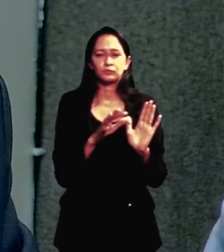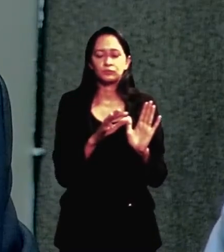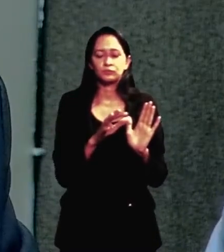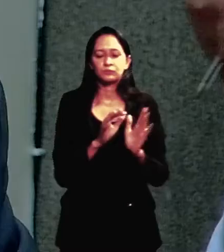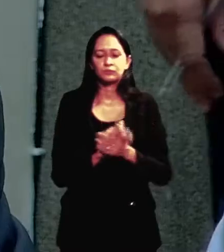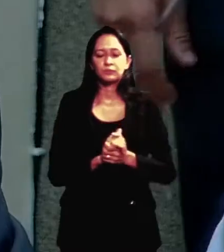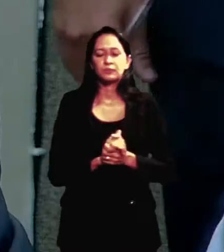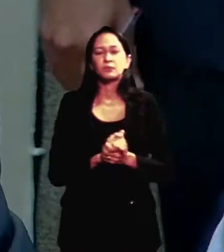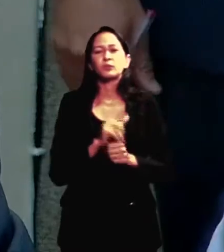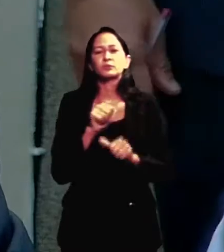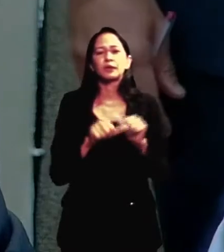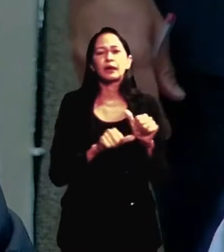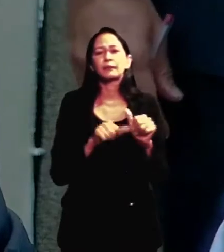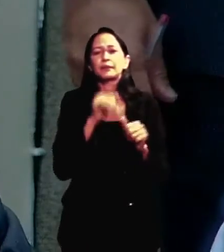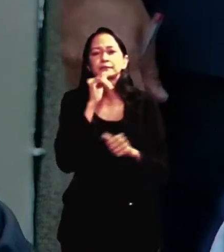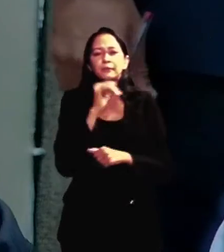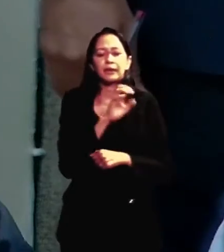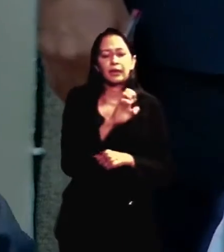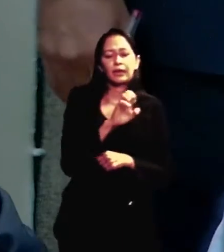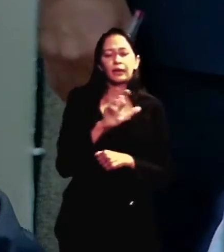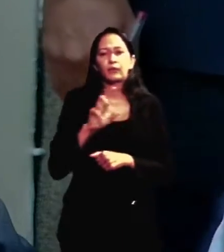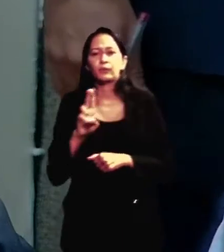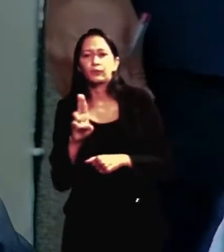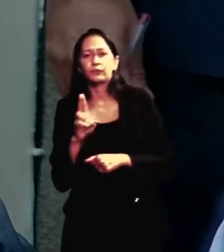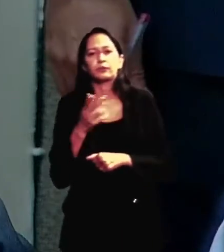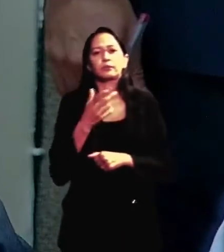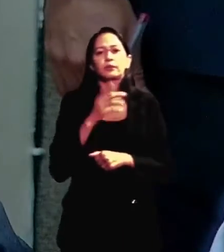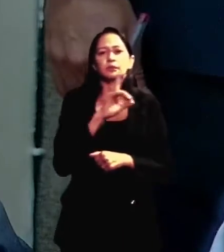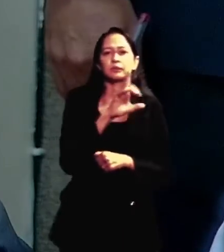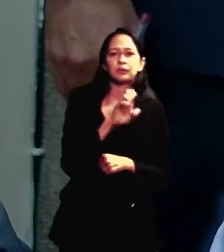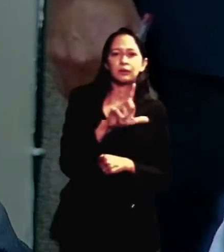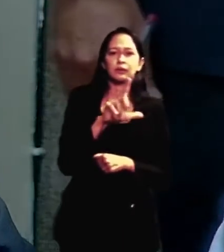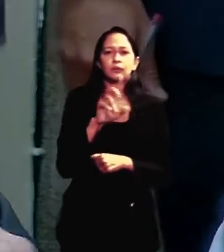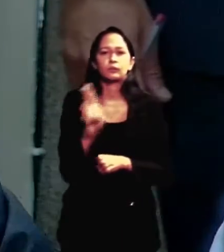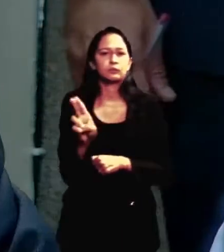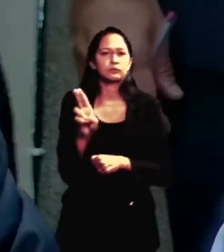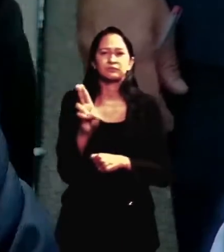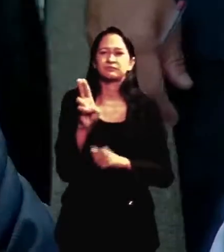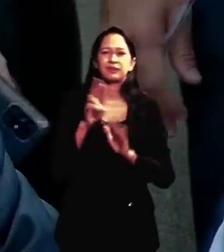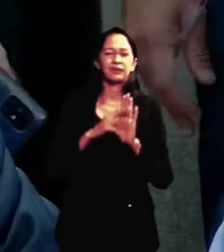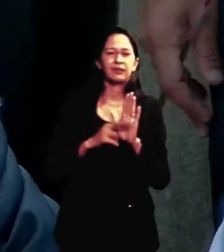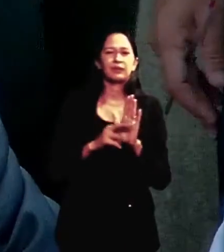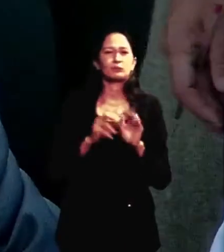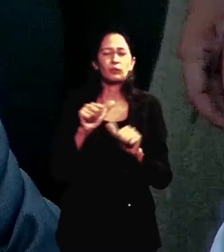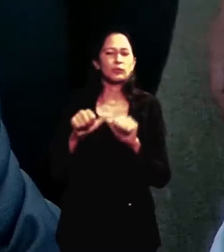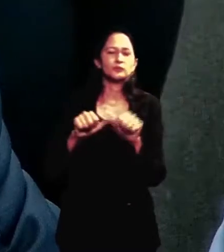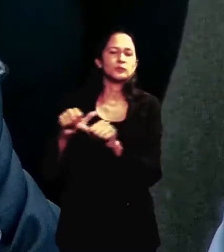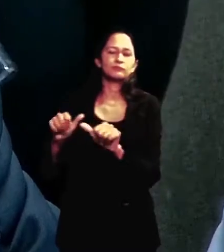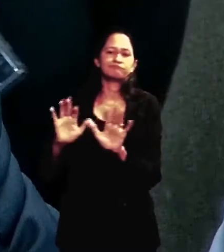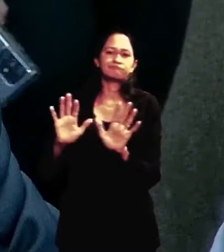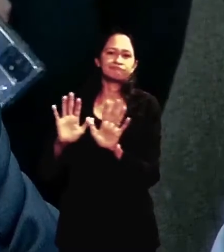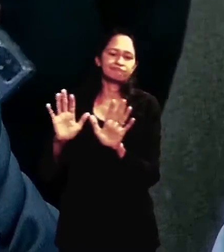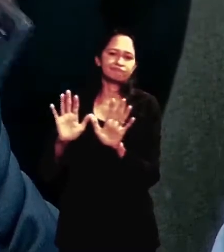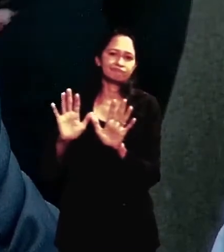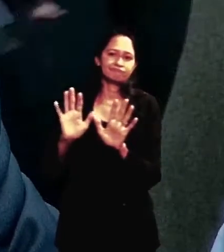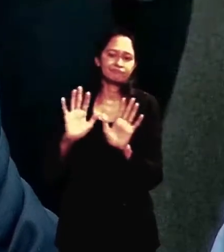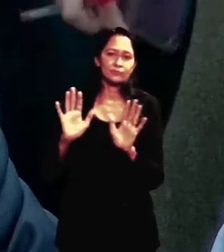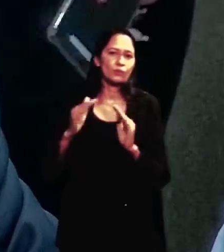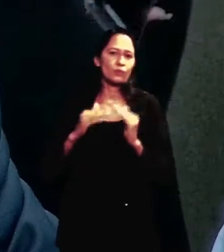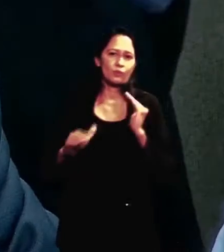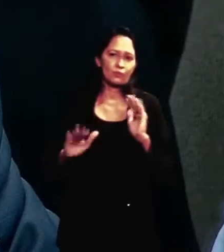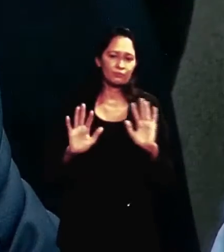não precisar que a gente invente aí novas formas de linguagem. Então,